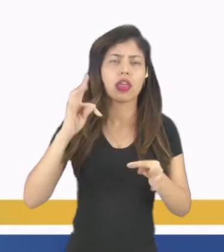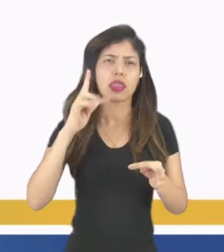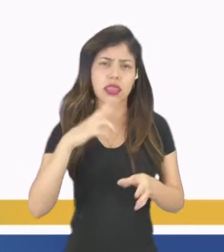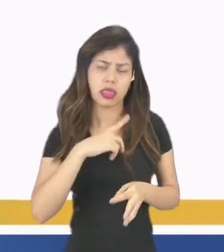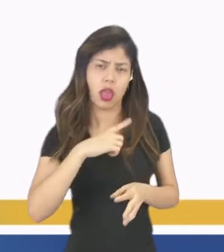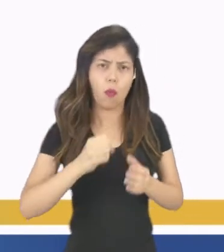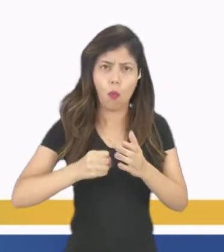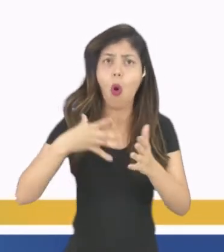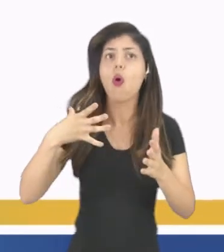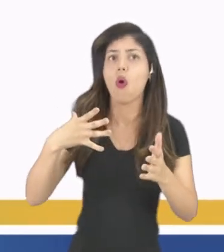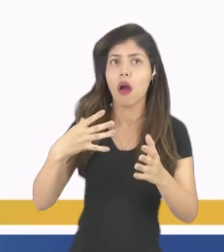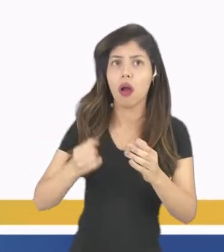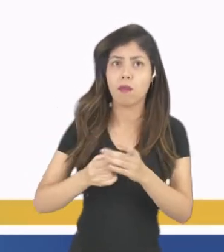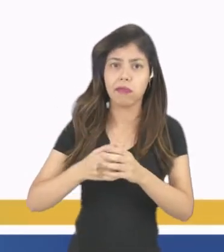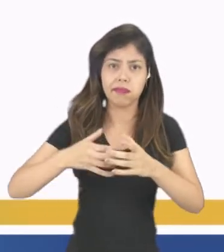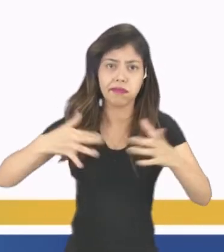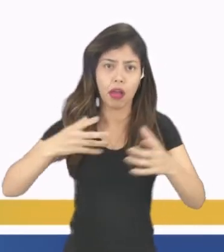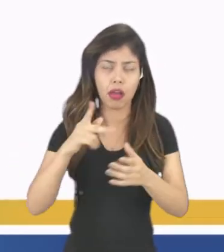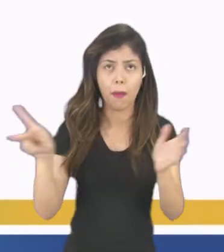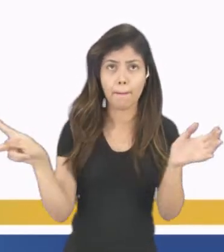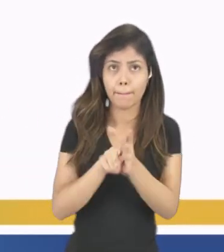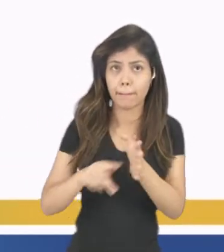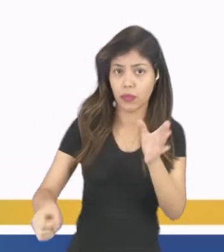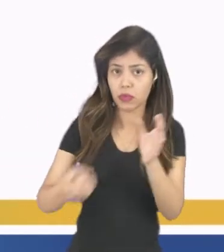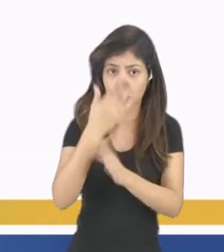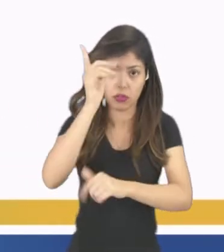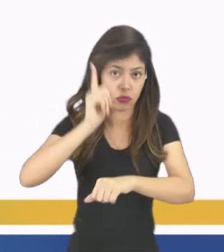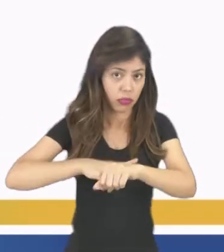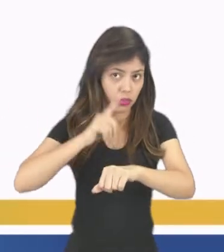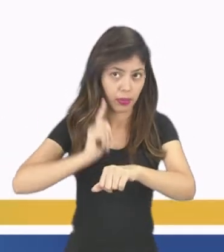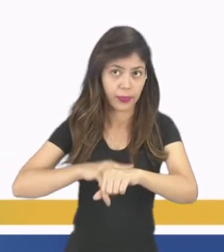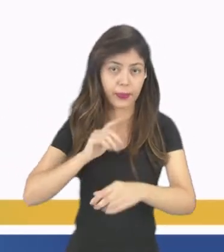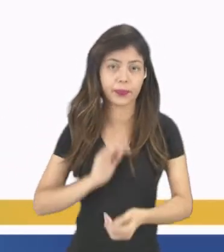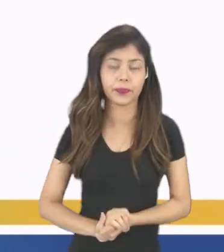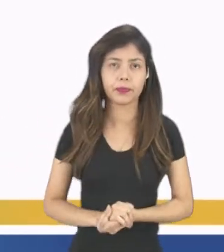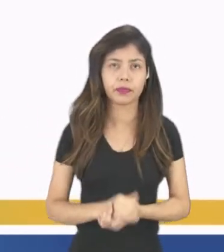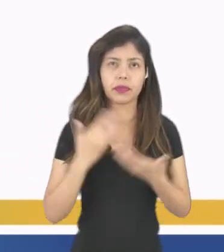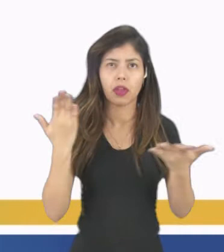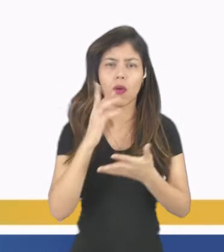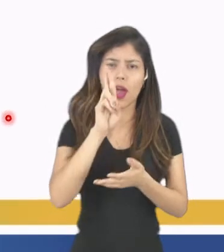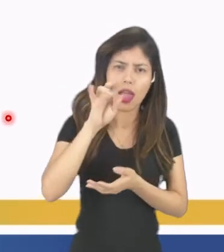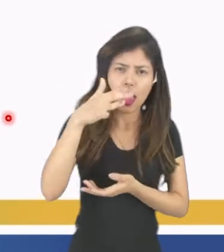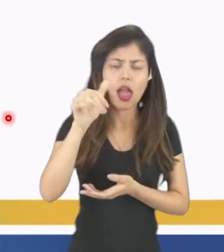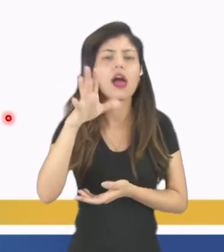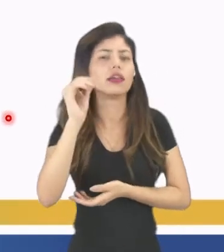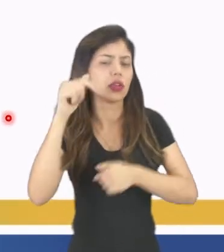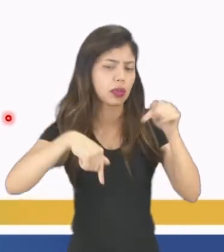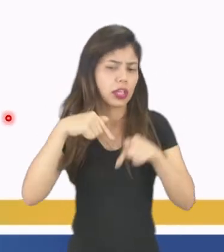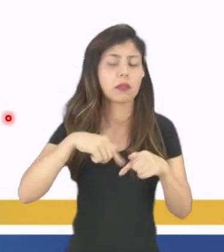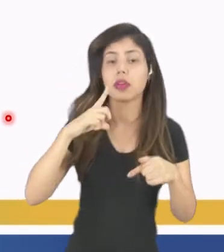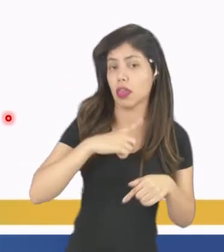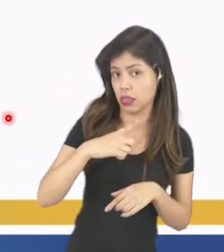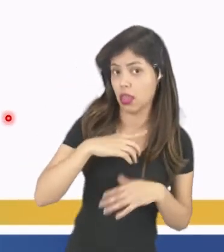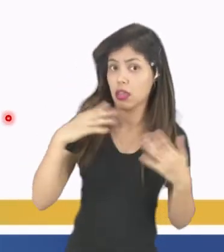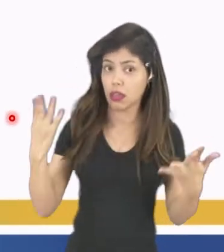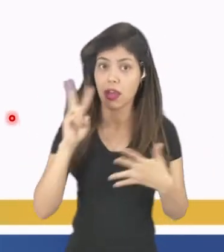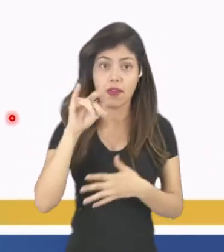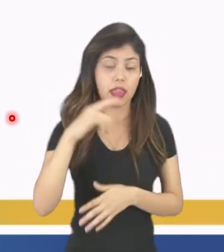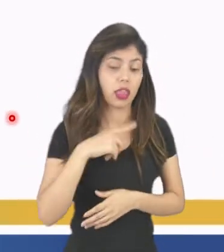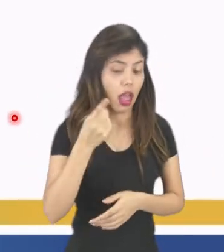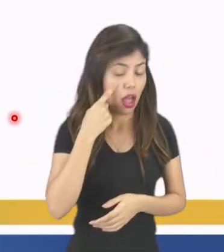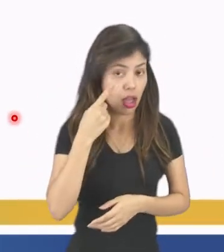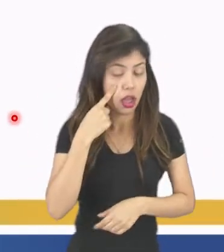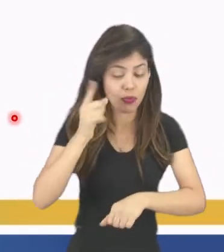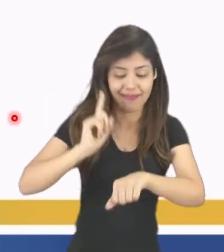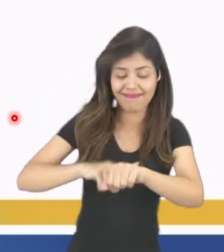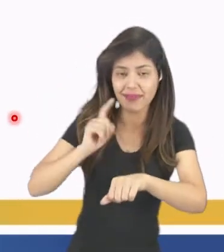concentração de um reagente ou de um produto com o tempo. Então, para uma reação química acontecer, a gente tem que estar atento